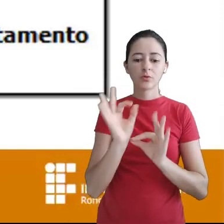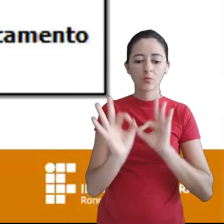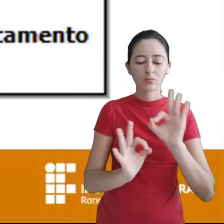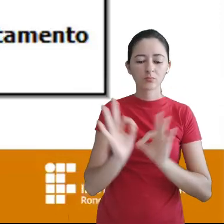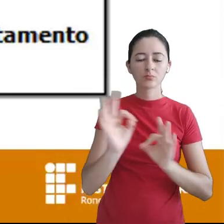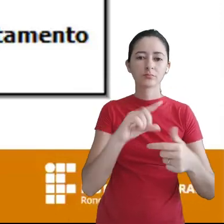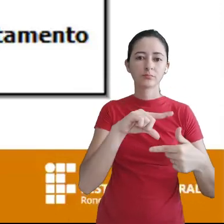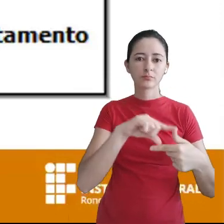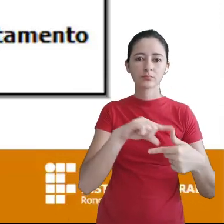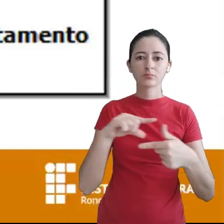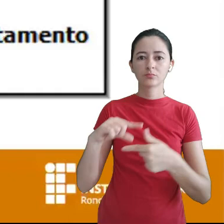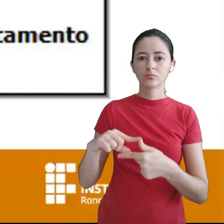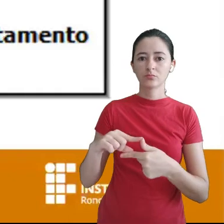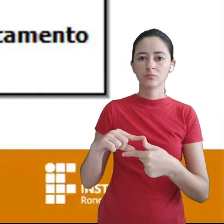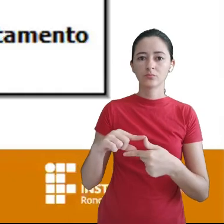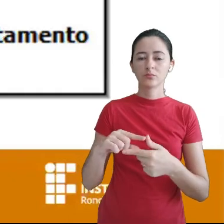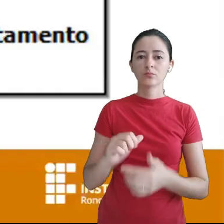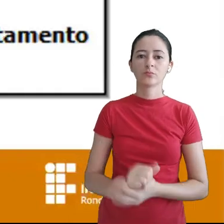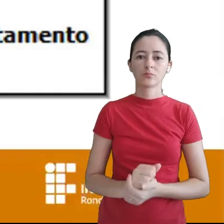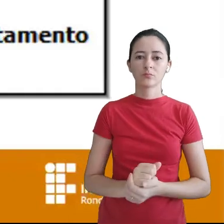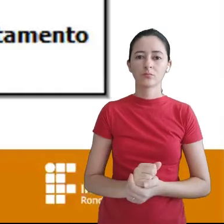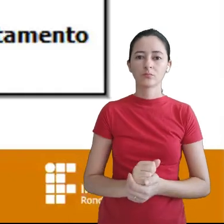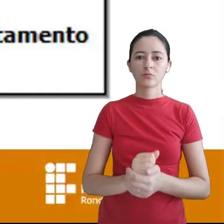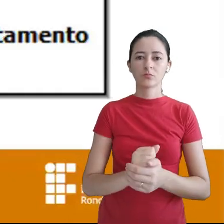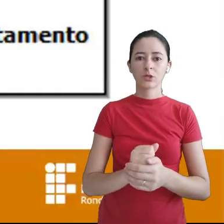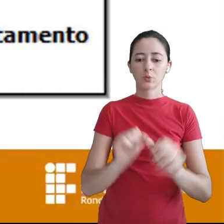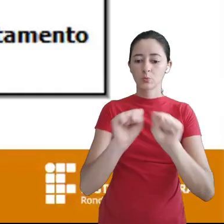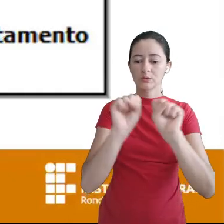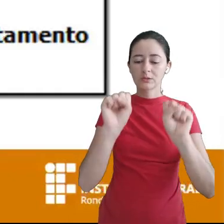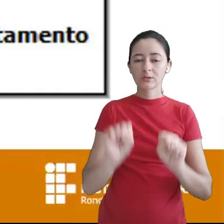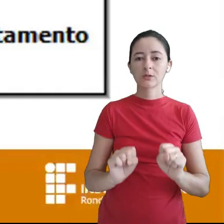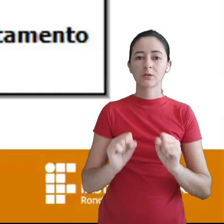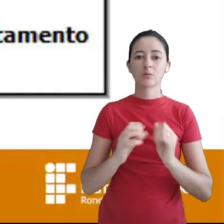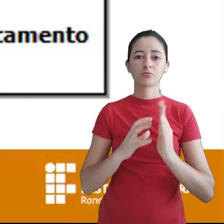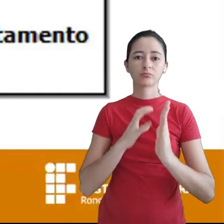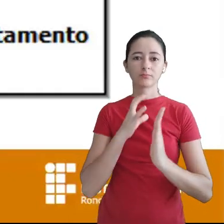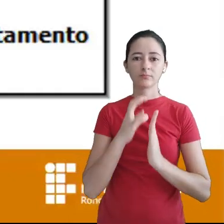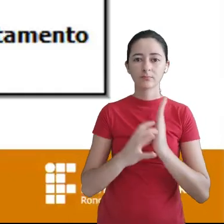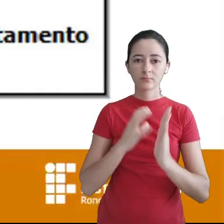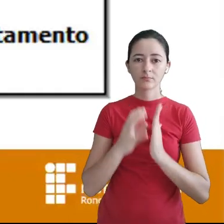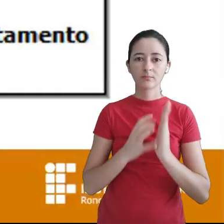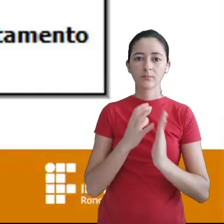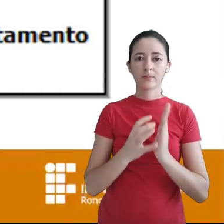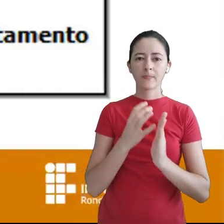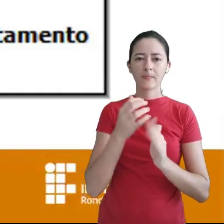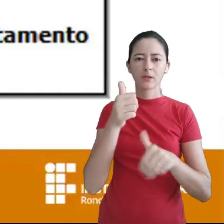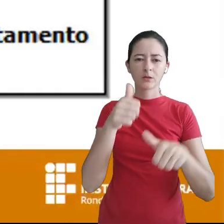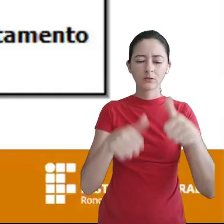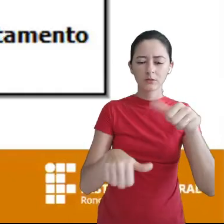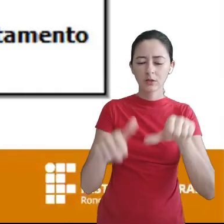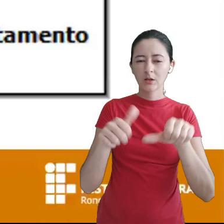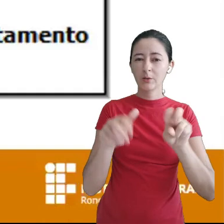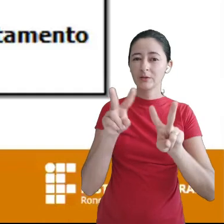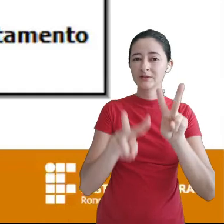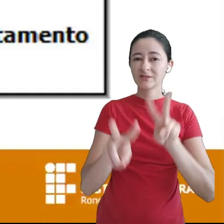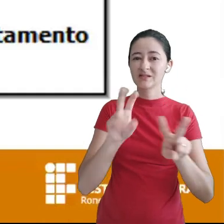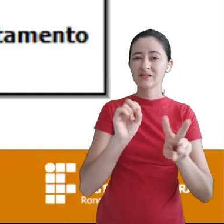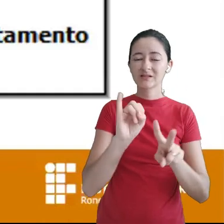totalmente no funcionamento do sistema. Um sistema, um banco de dados,